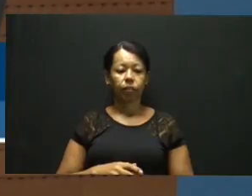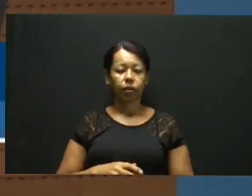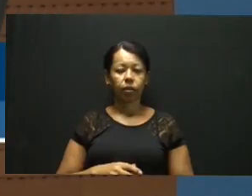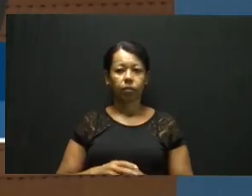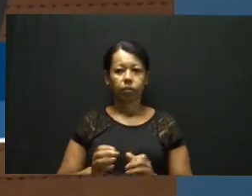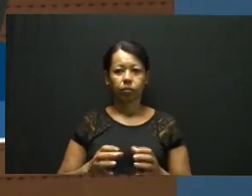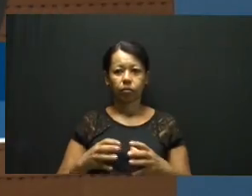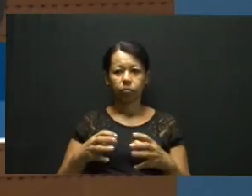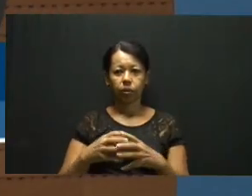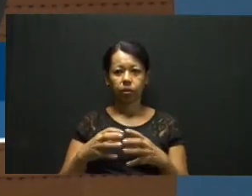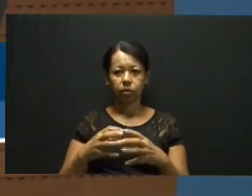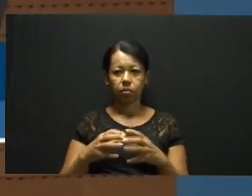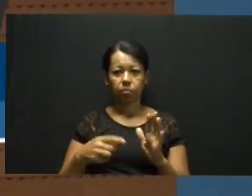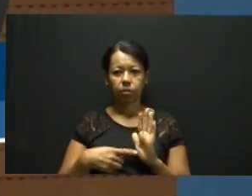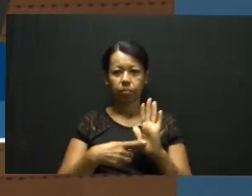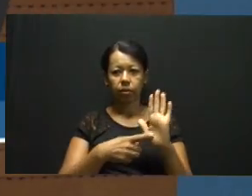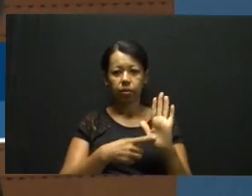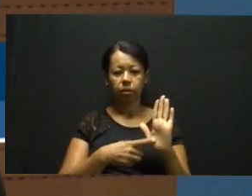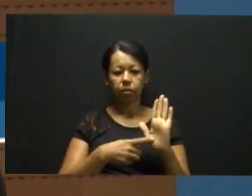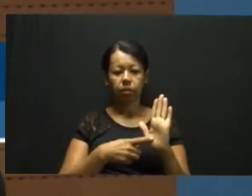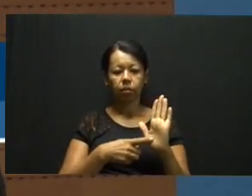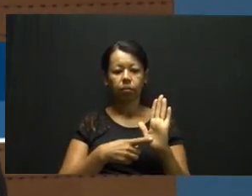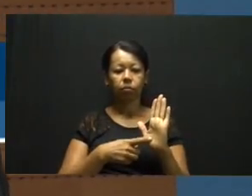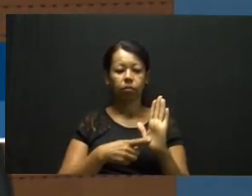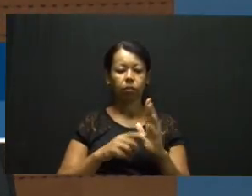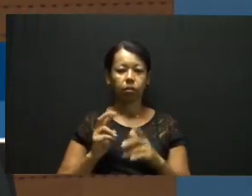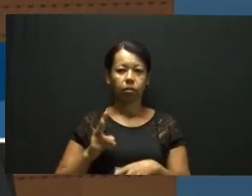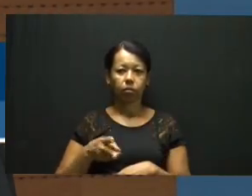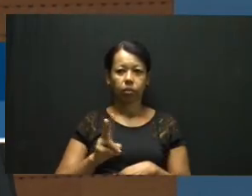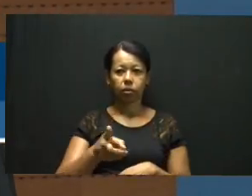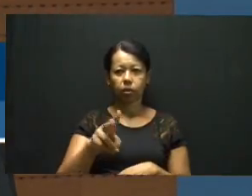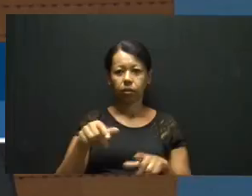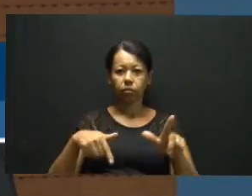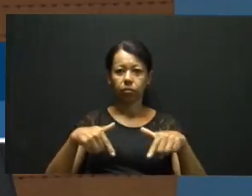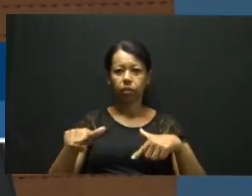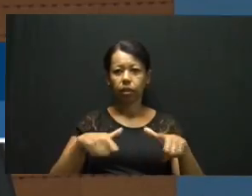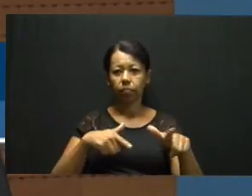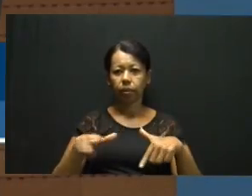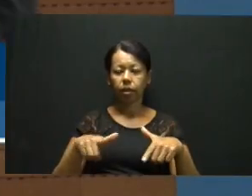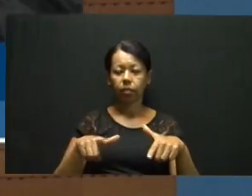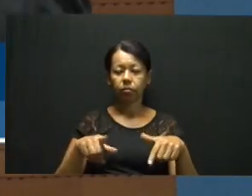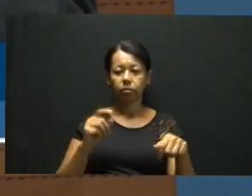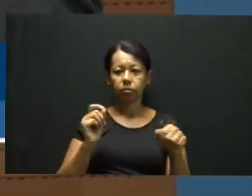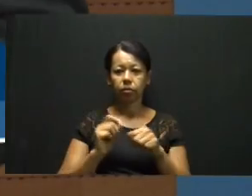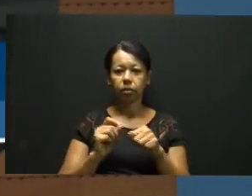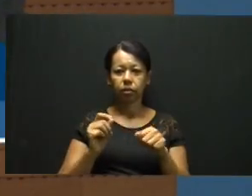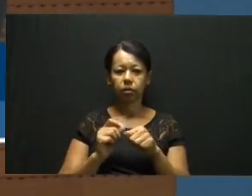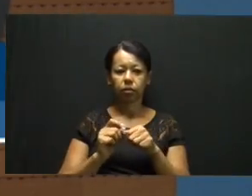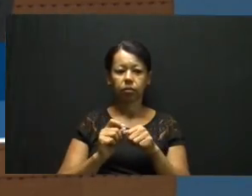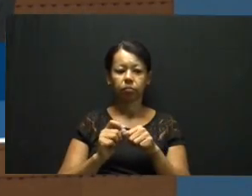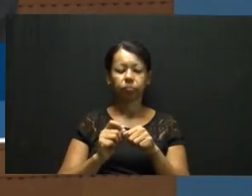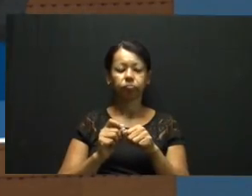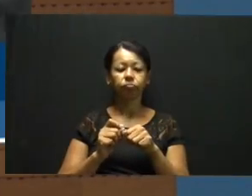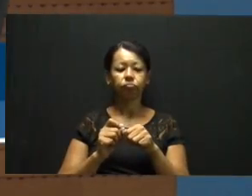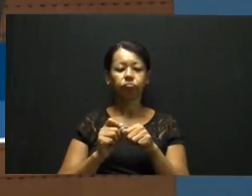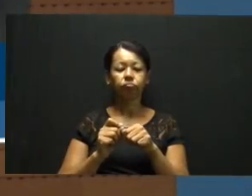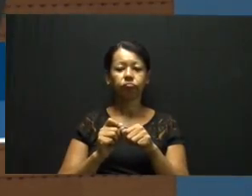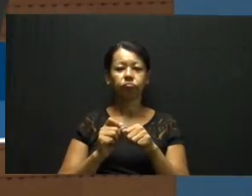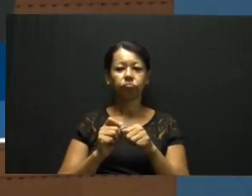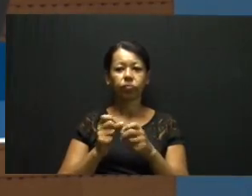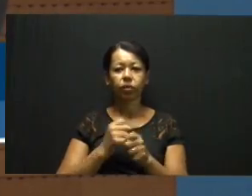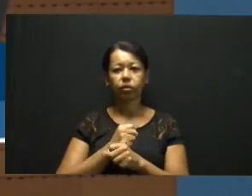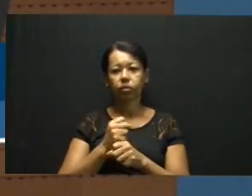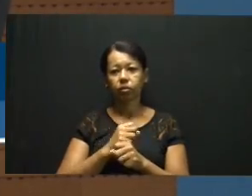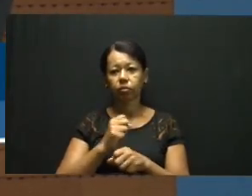Essa comissão que nós estamos apresentando é continuidade de um trabalho que a gente vem fazendo ao longo dos anos,